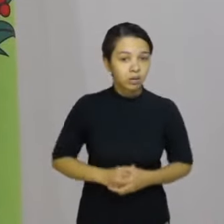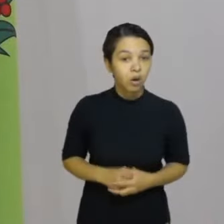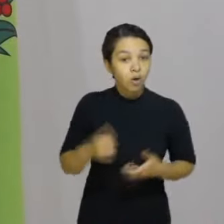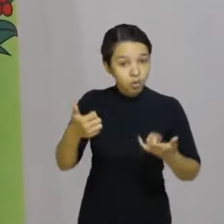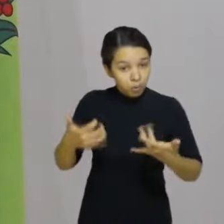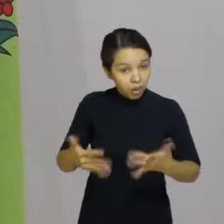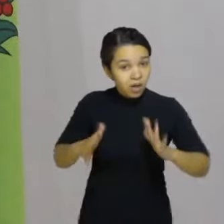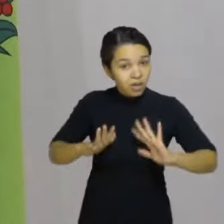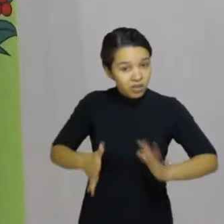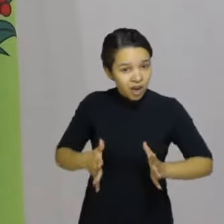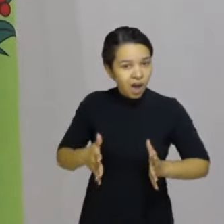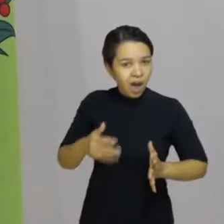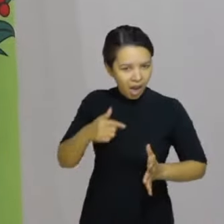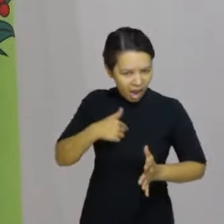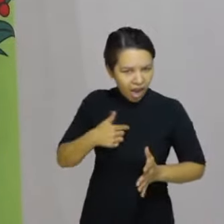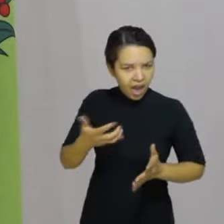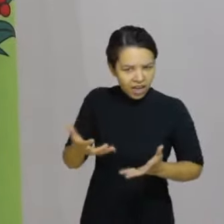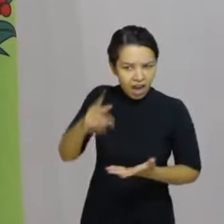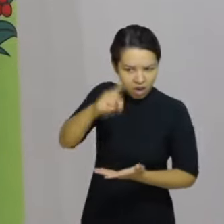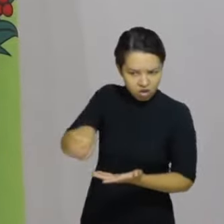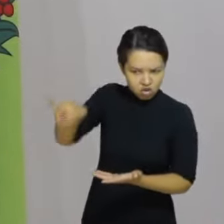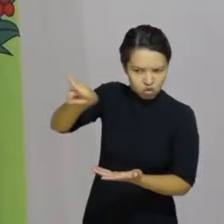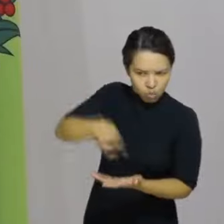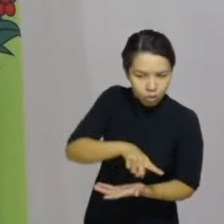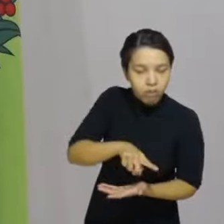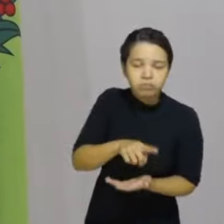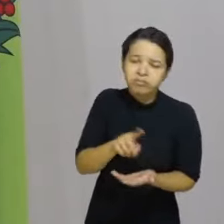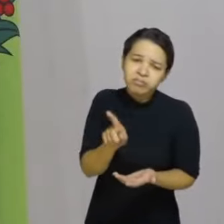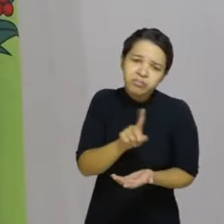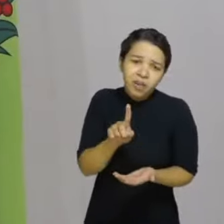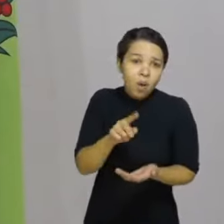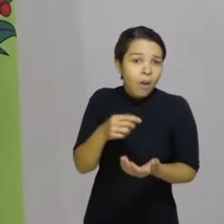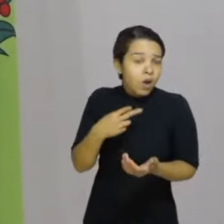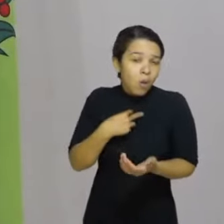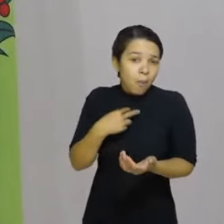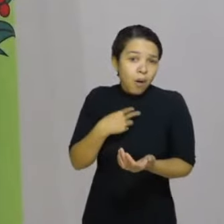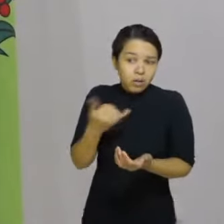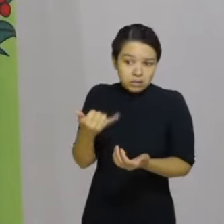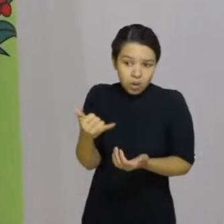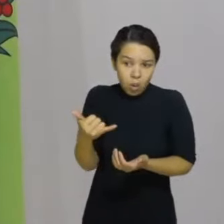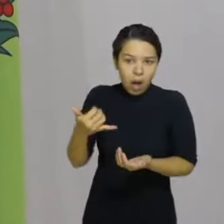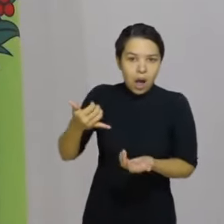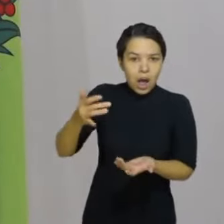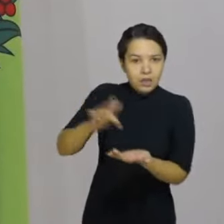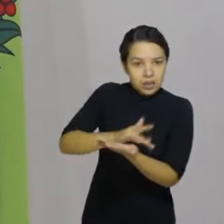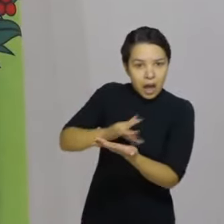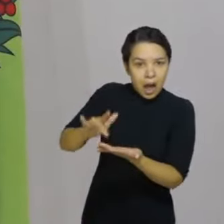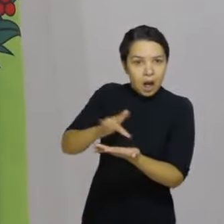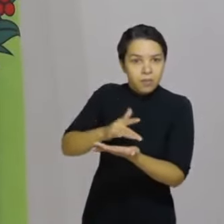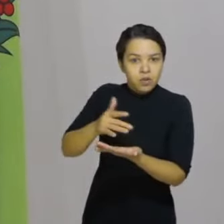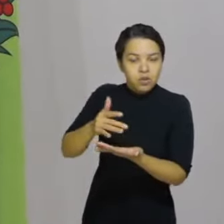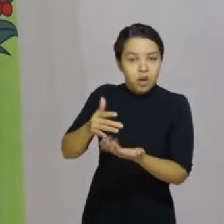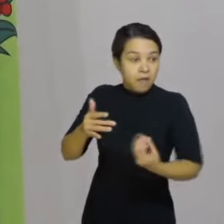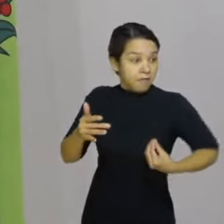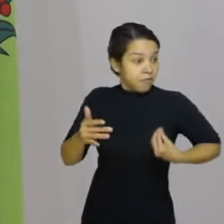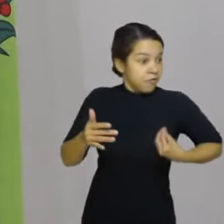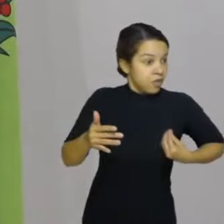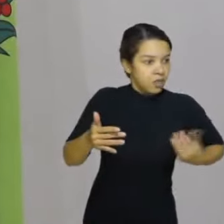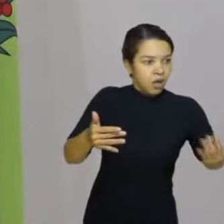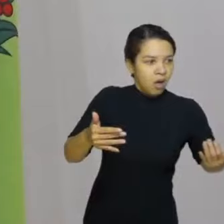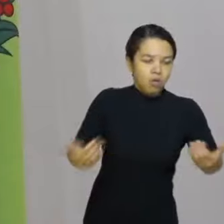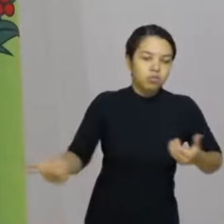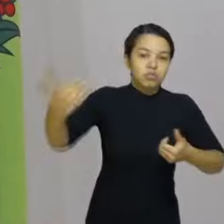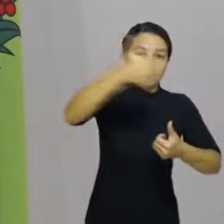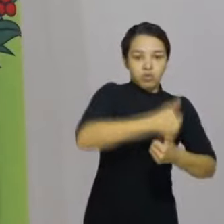querer excluir alguma coisa, mas o que não pode é substituir o celular e o tablet pela vida real. A tecnologia, ela é muito oportuna e